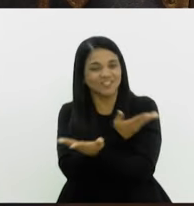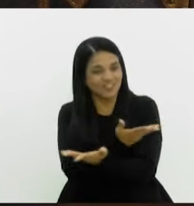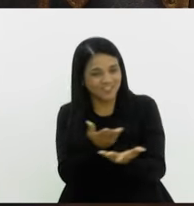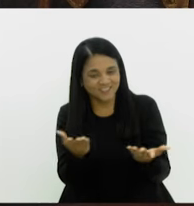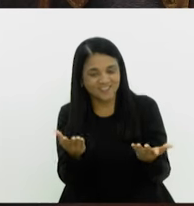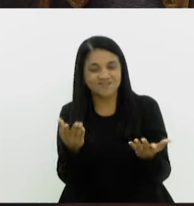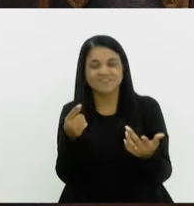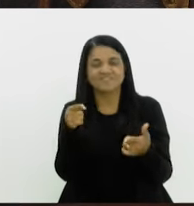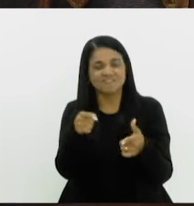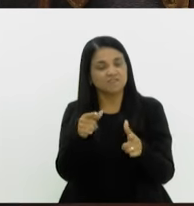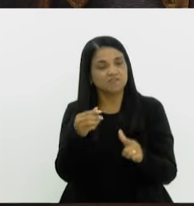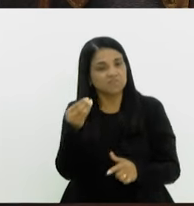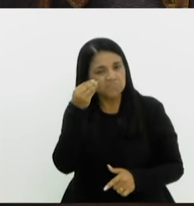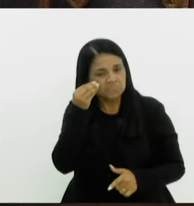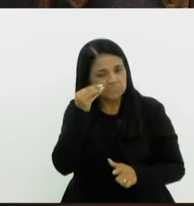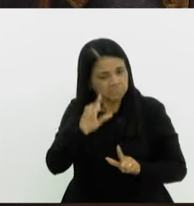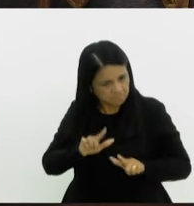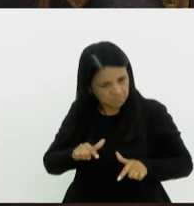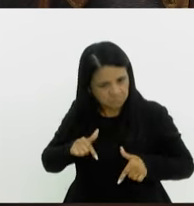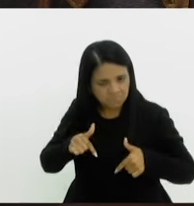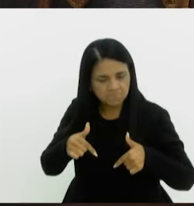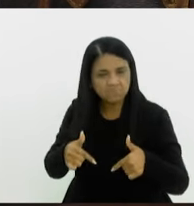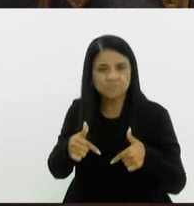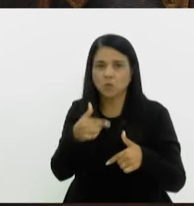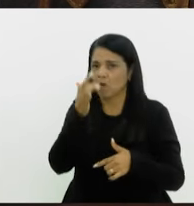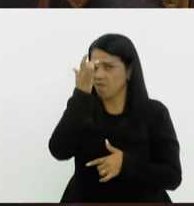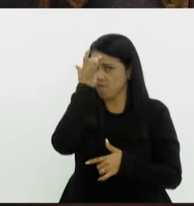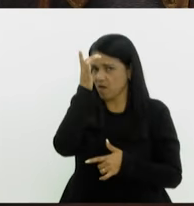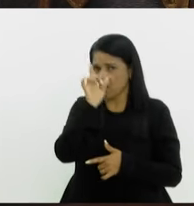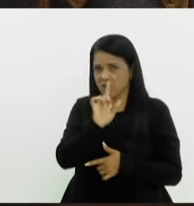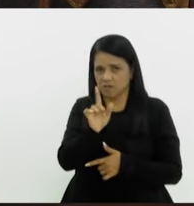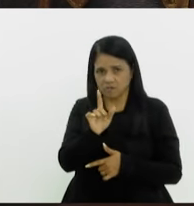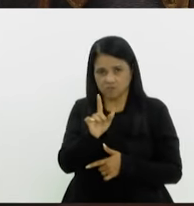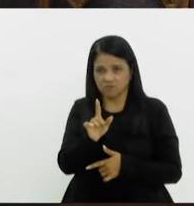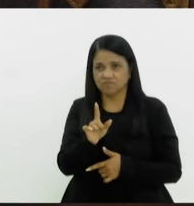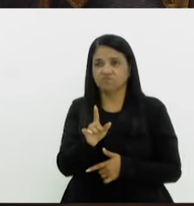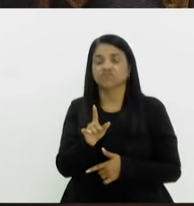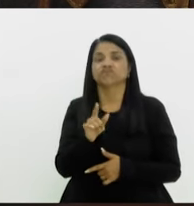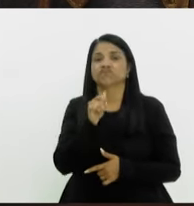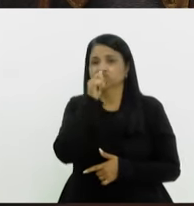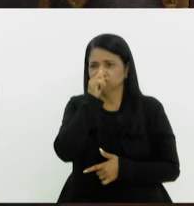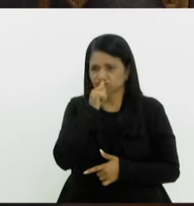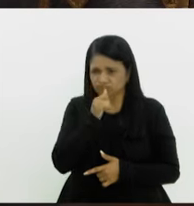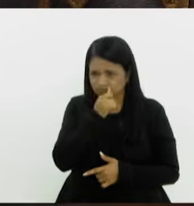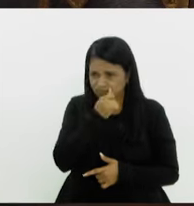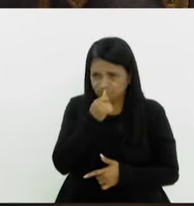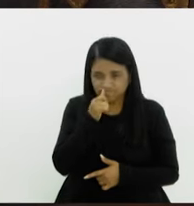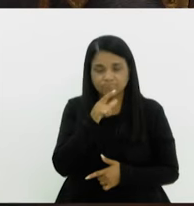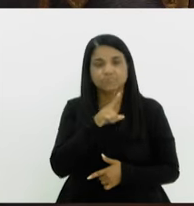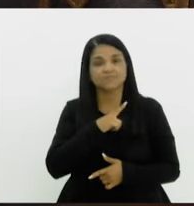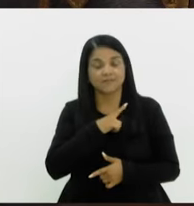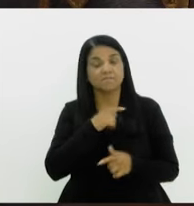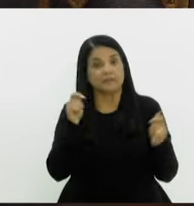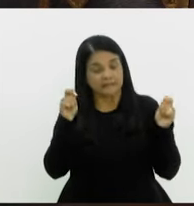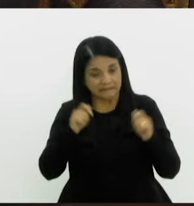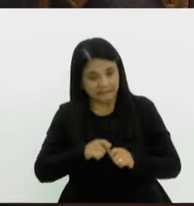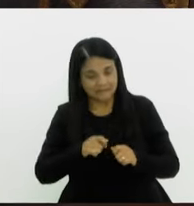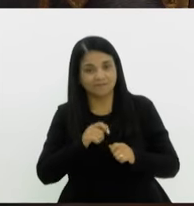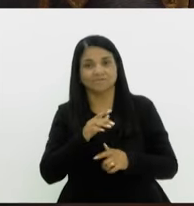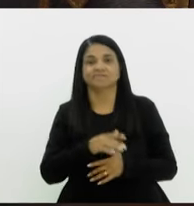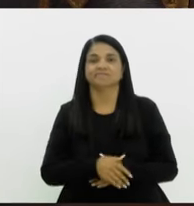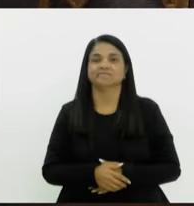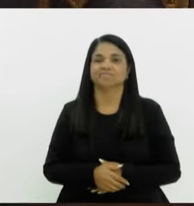colocando a prova eh não é fácil não é sacrificante mas vale a pena